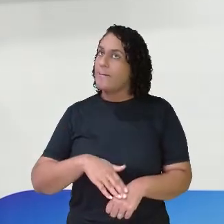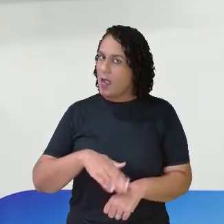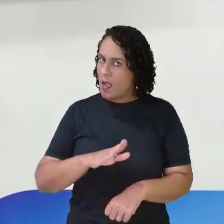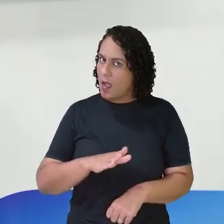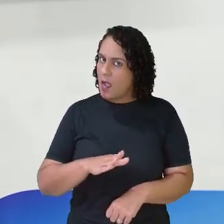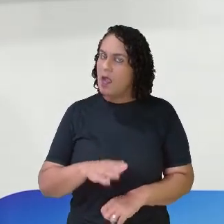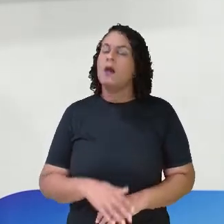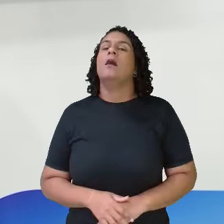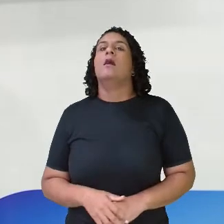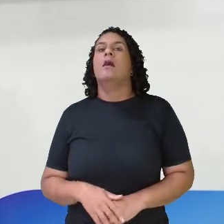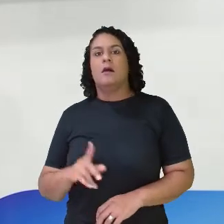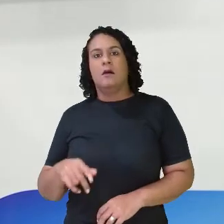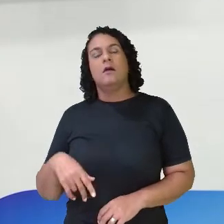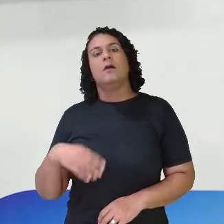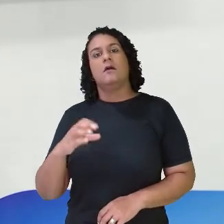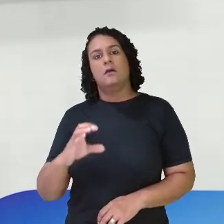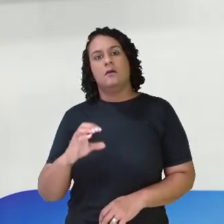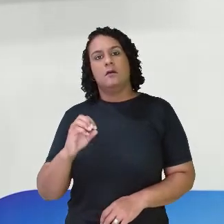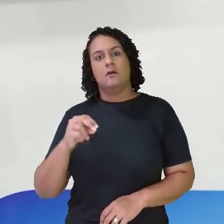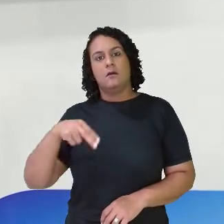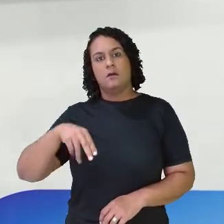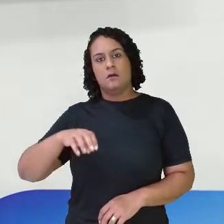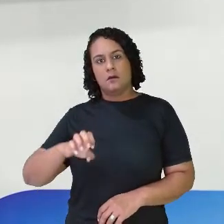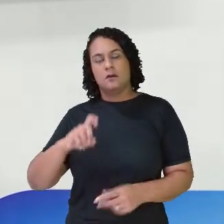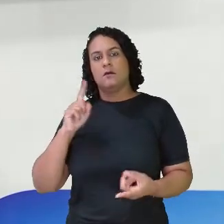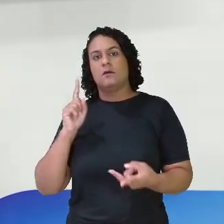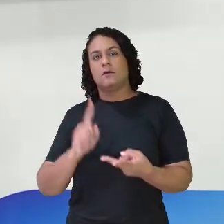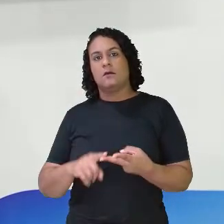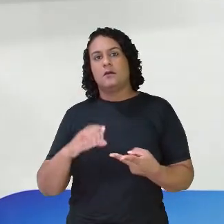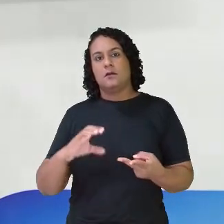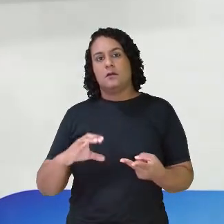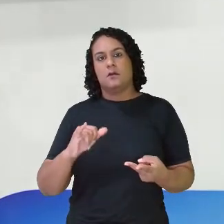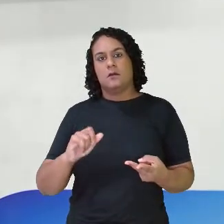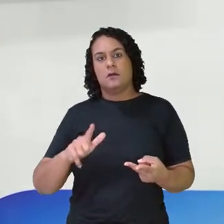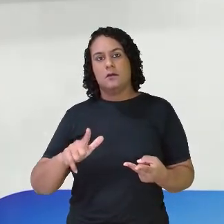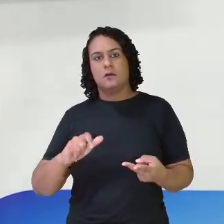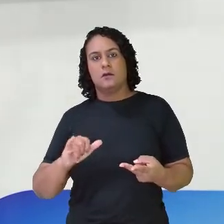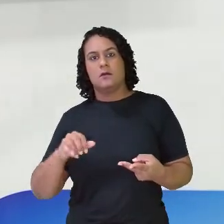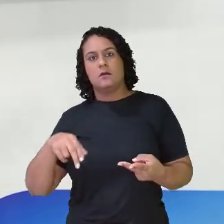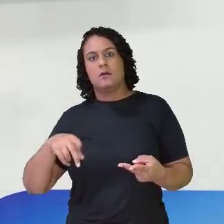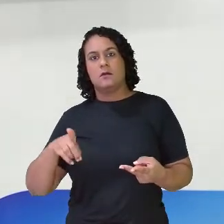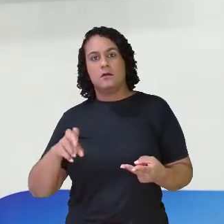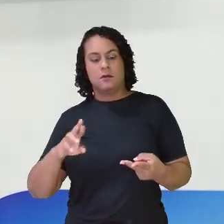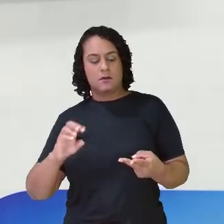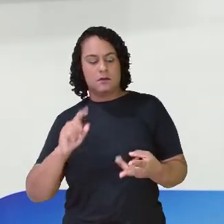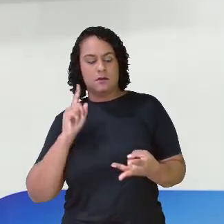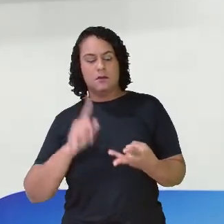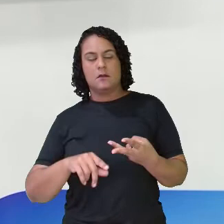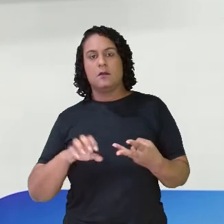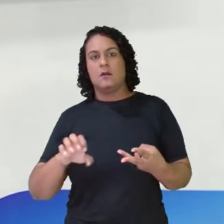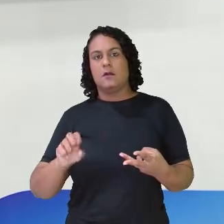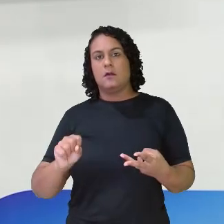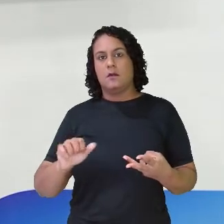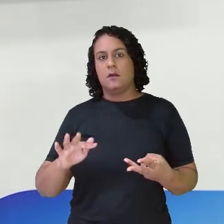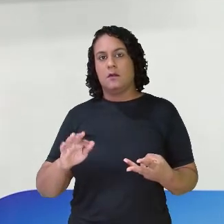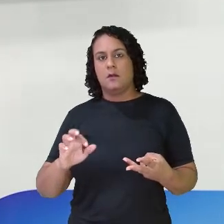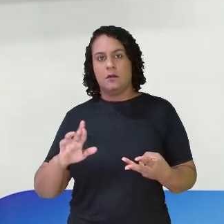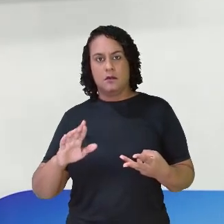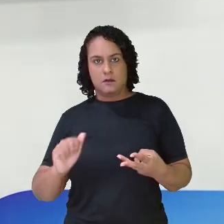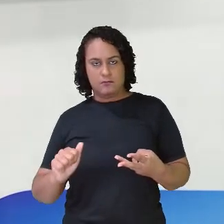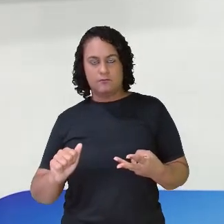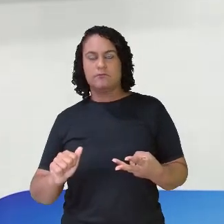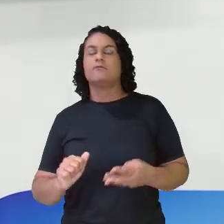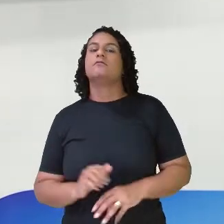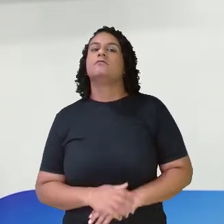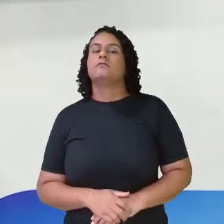né? Cone, cilindro, esfera, que eu trouxe para vocês apreciarem aqui na nossa aula, tá?